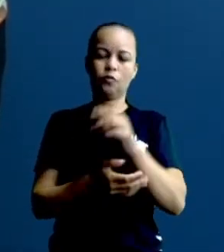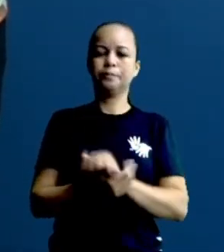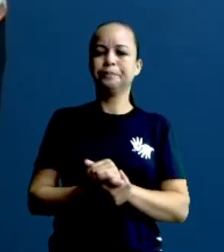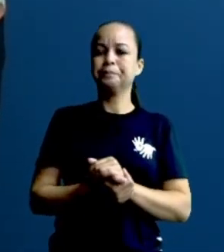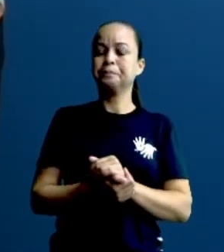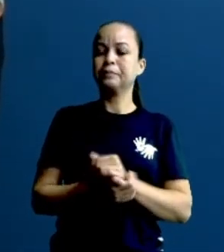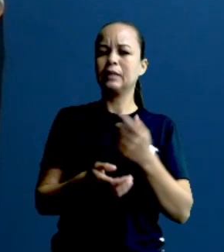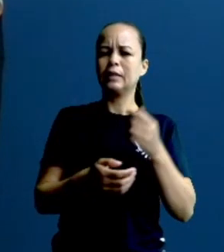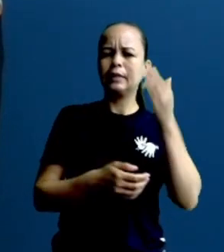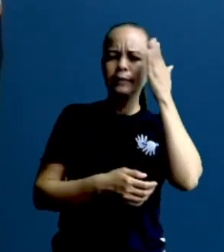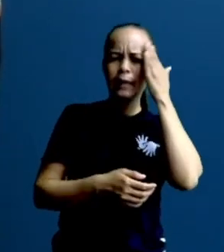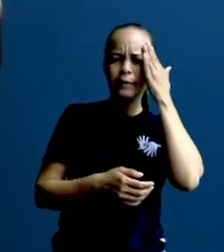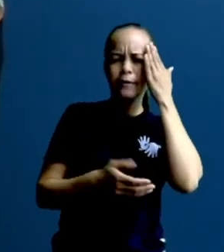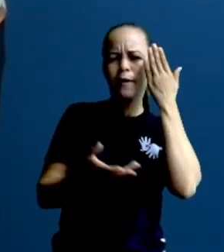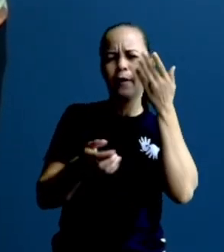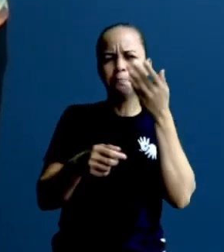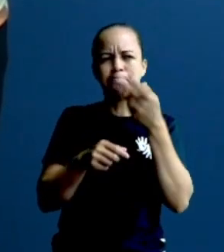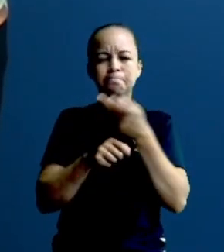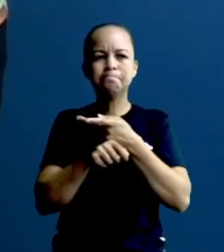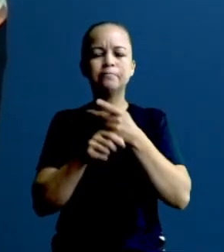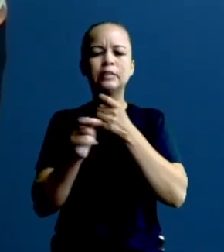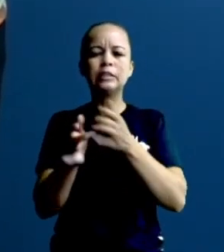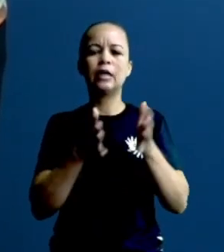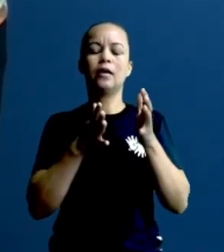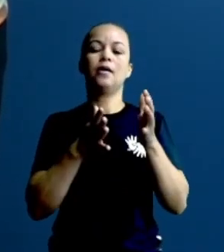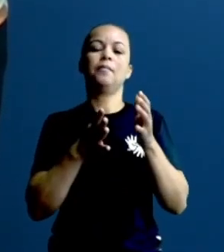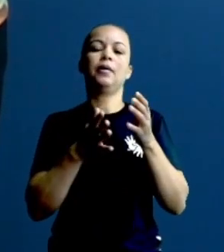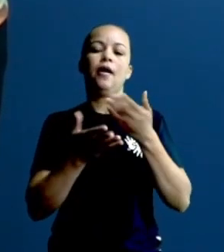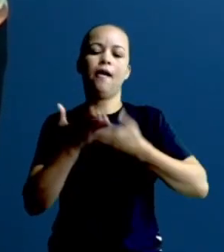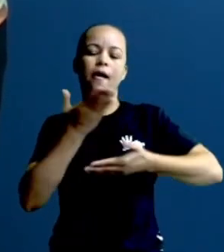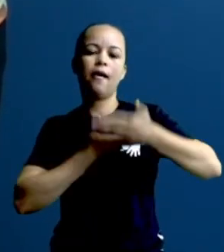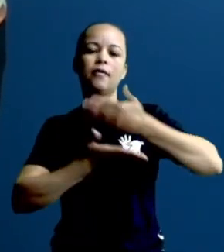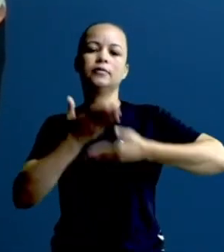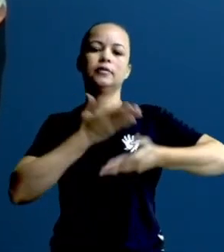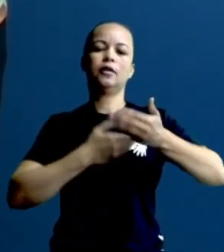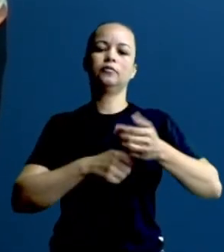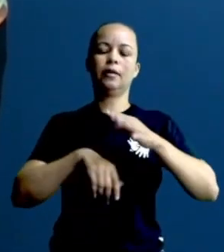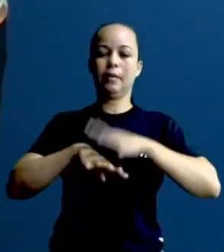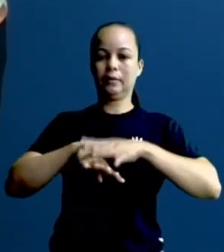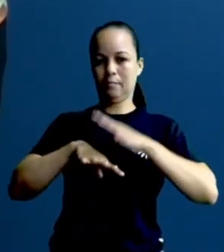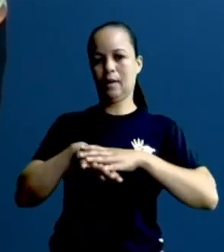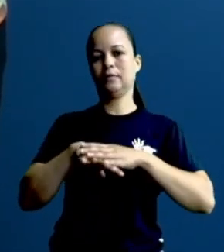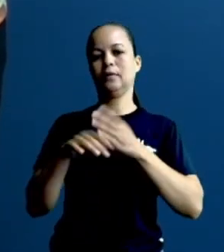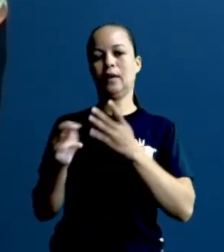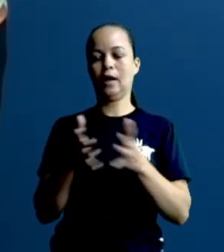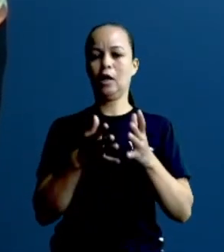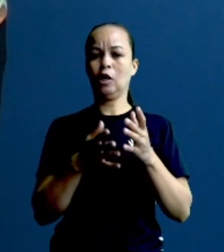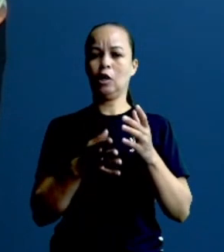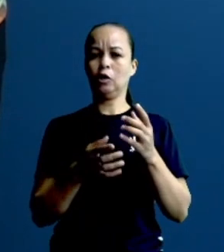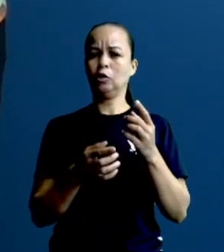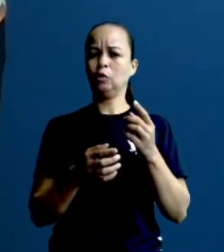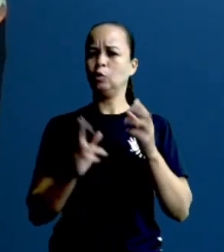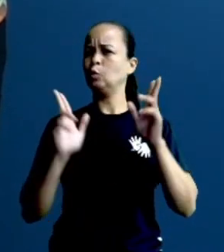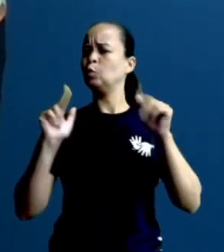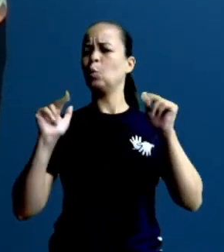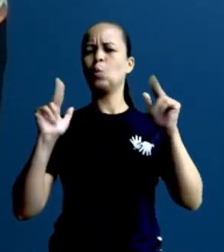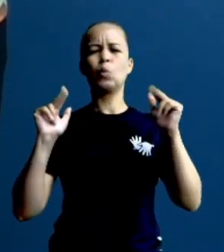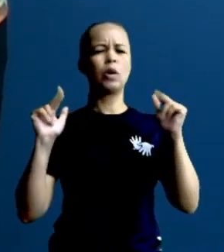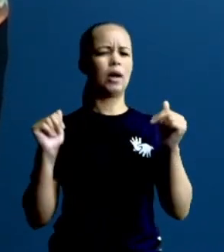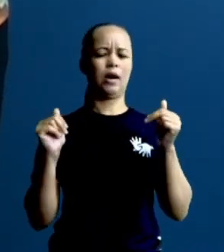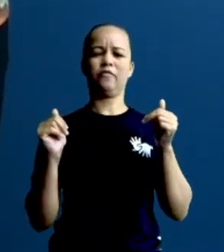procura entender isso, porque é importante essa relação da matemática. Ela nunca vai ser, nunca